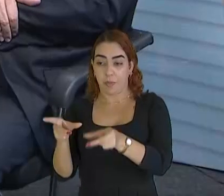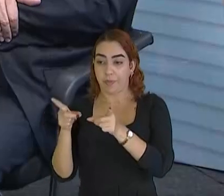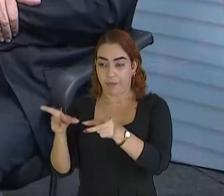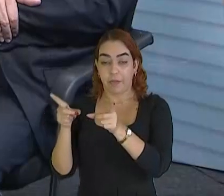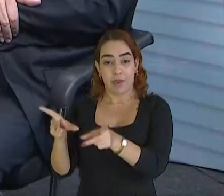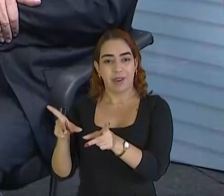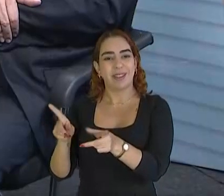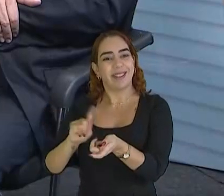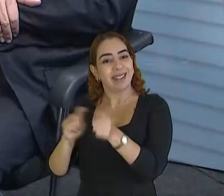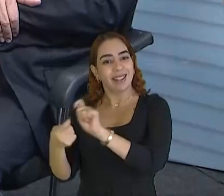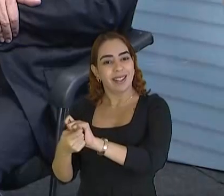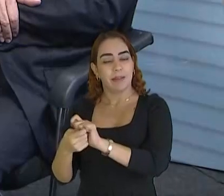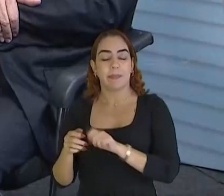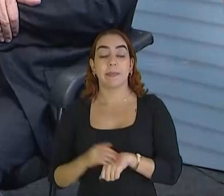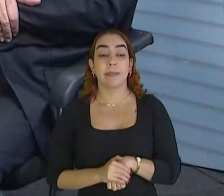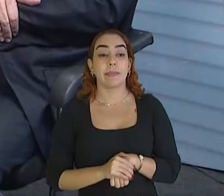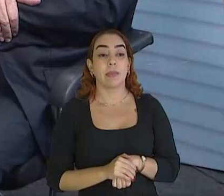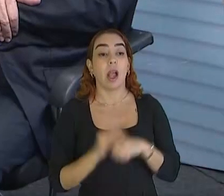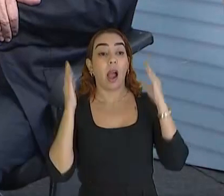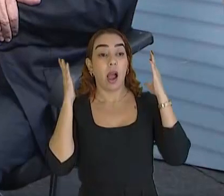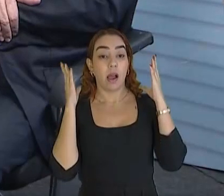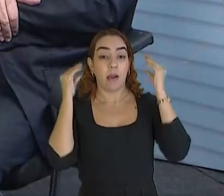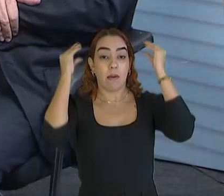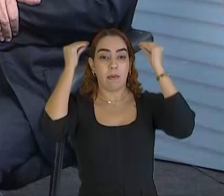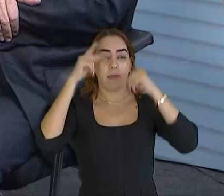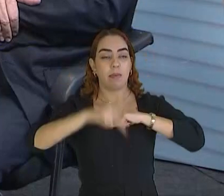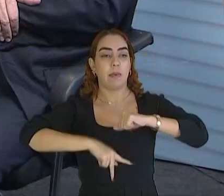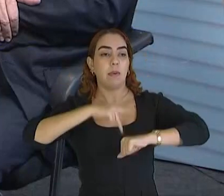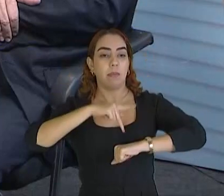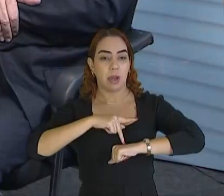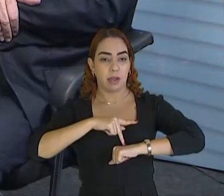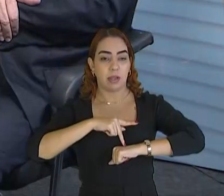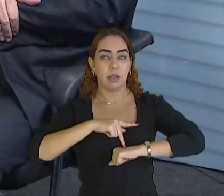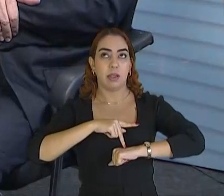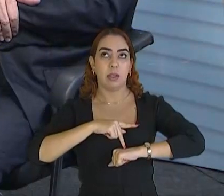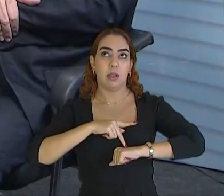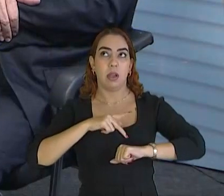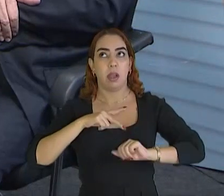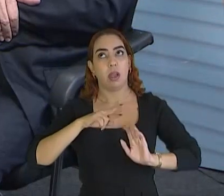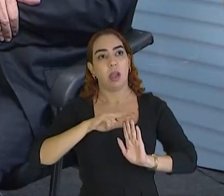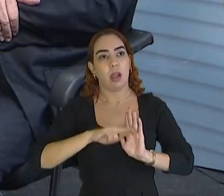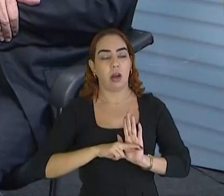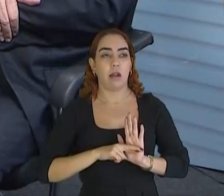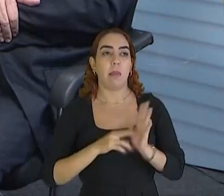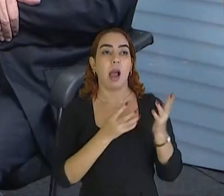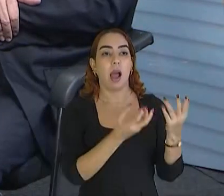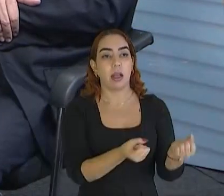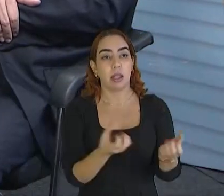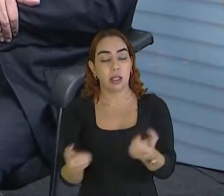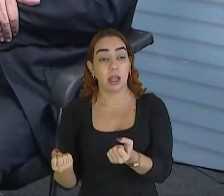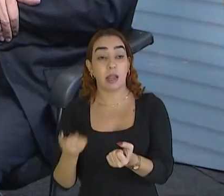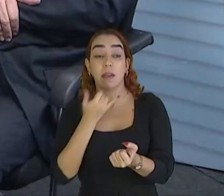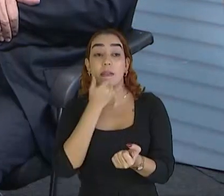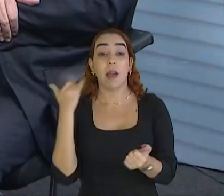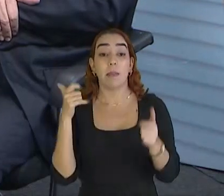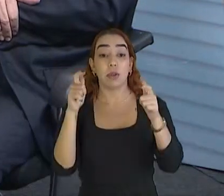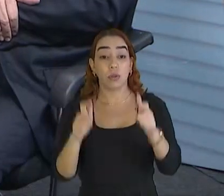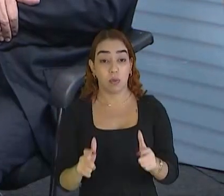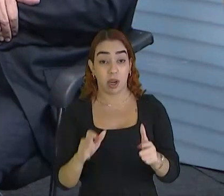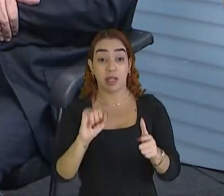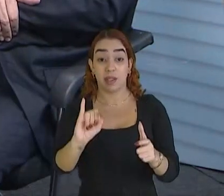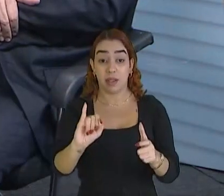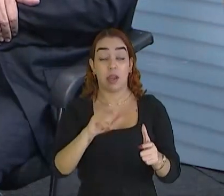por exemplo, ela tem não é um regime de descriminalização, é um regime de tolerância em lugares fechados,